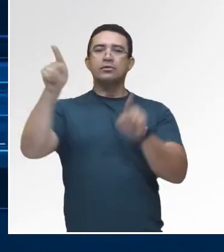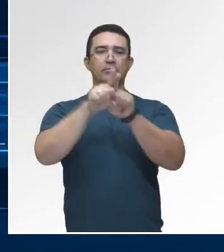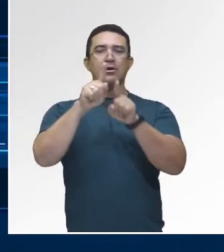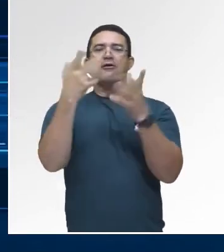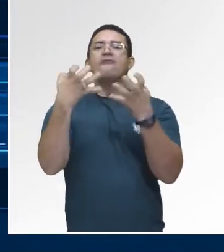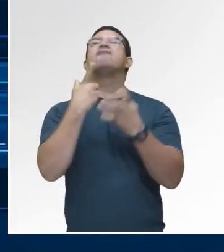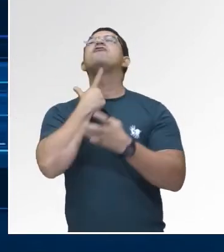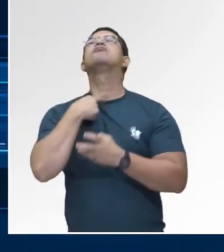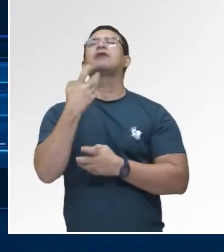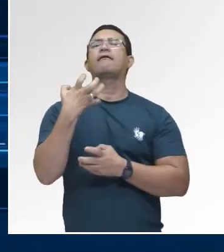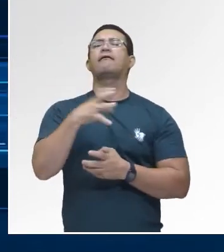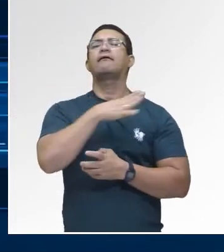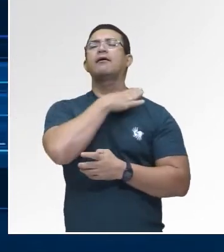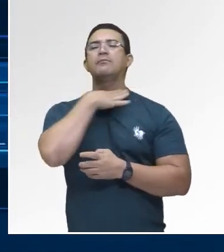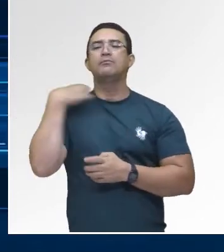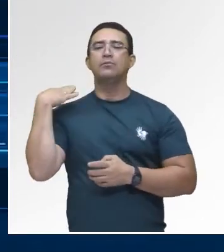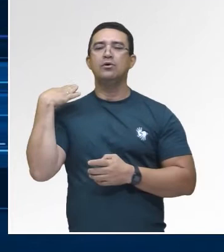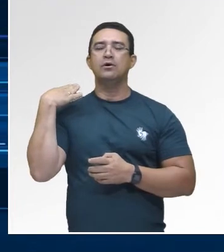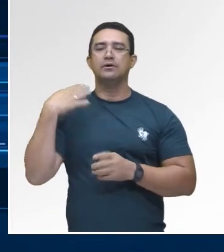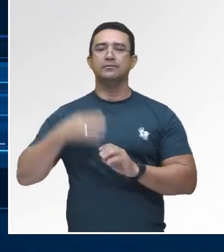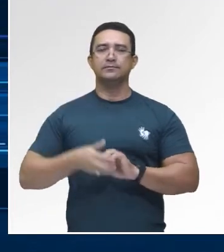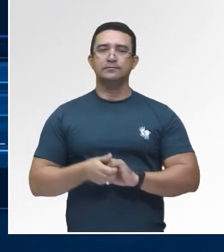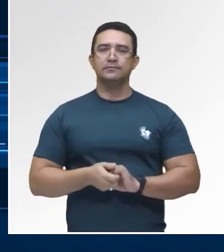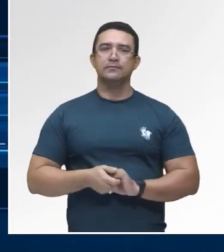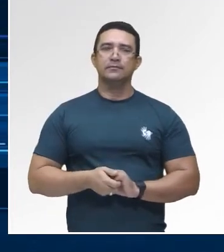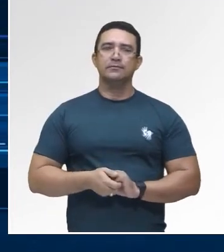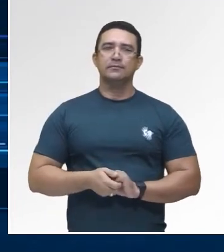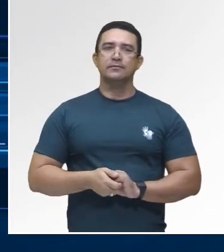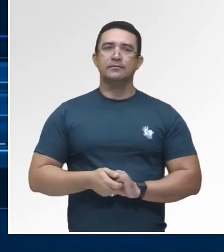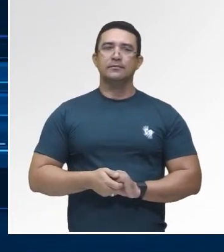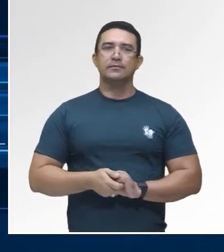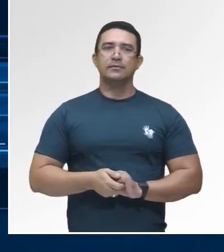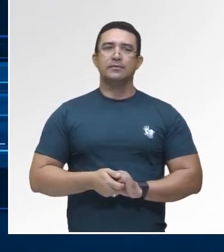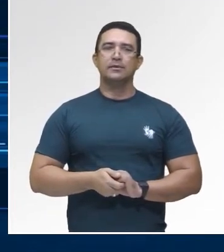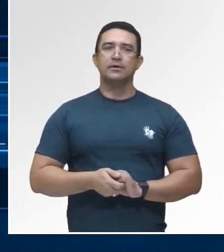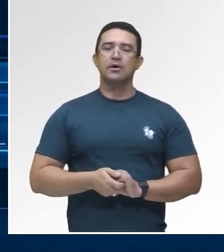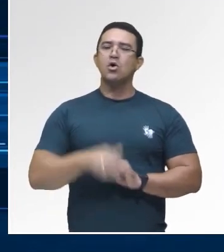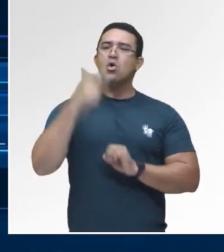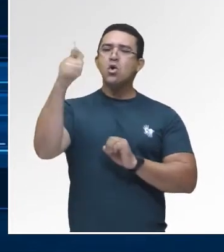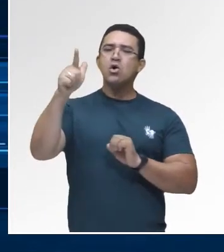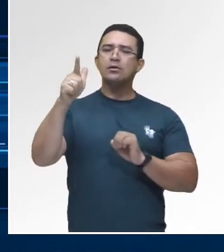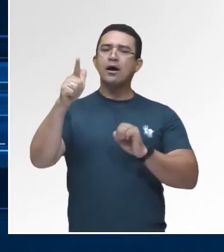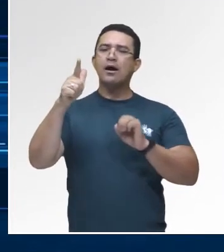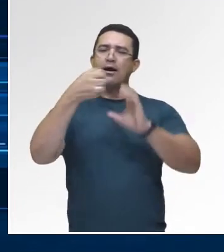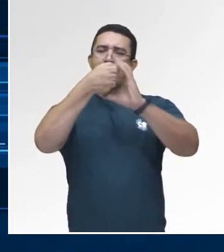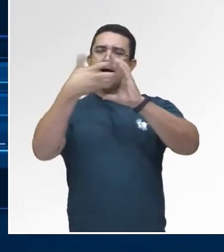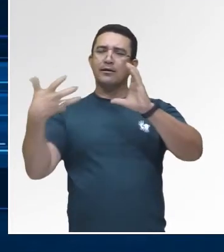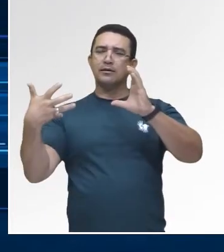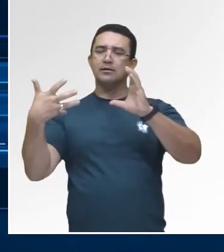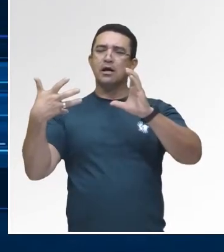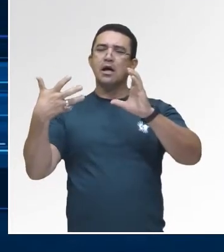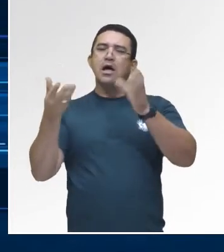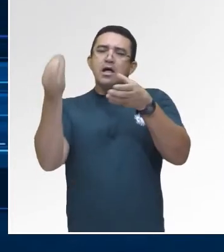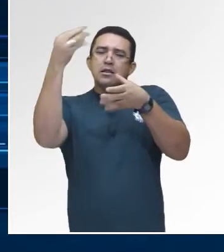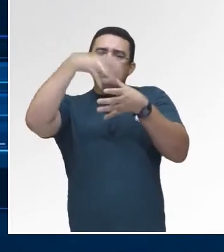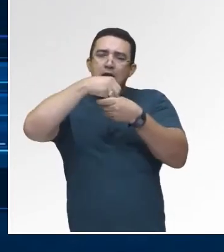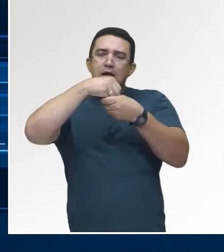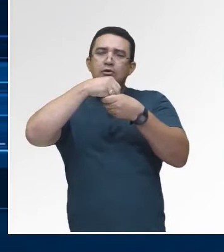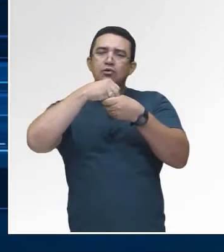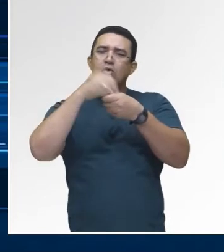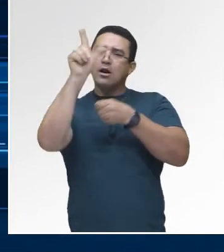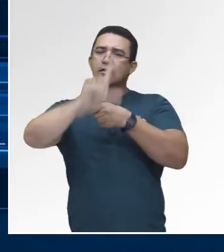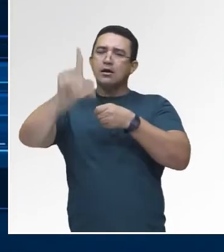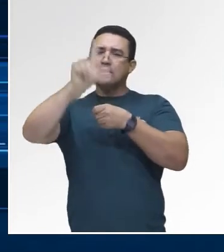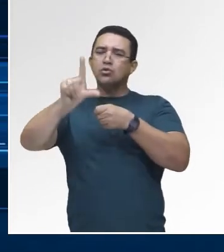essa poesia, ok? Muito bem, vamos prosseguindo então. Olha só. Outras características. Na literatura, as principais